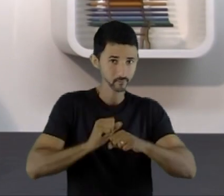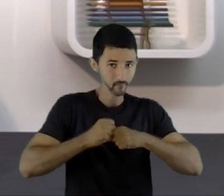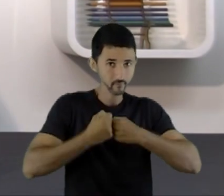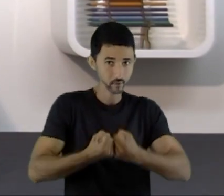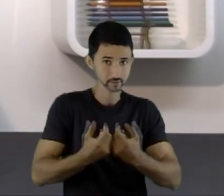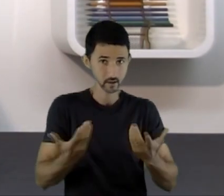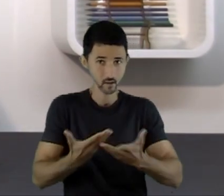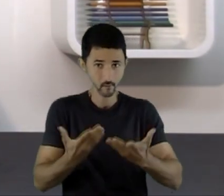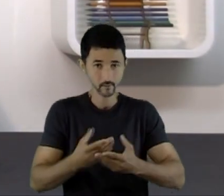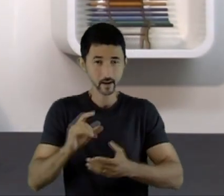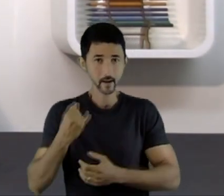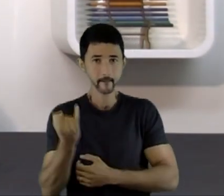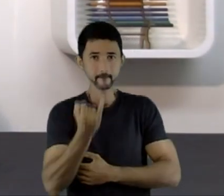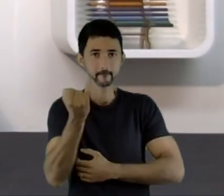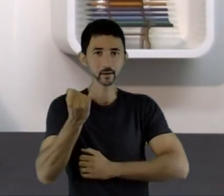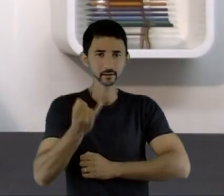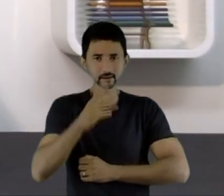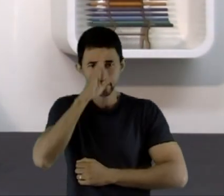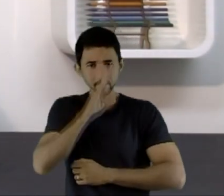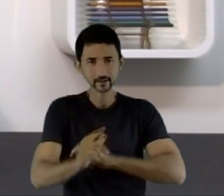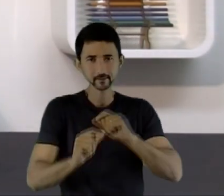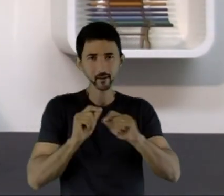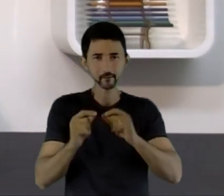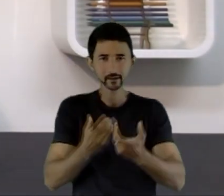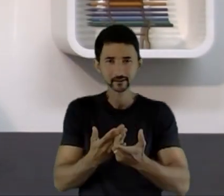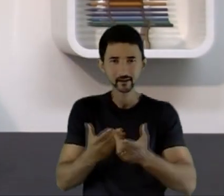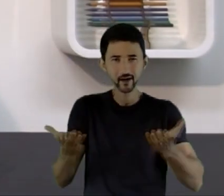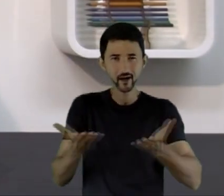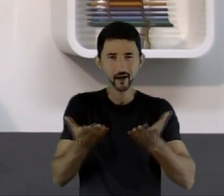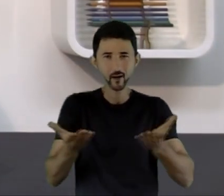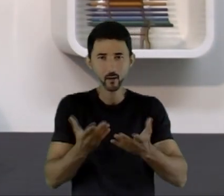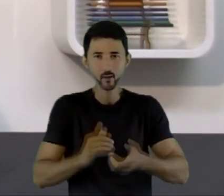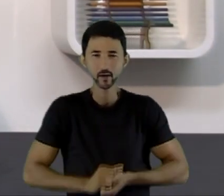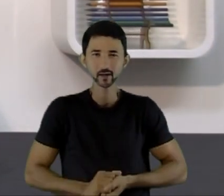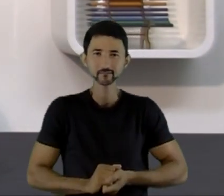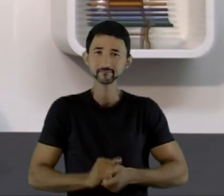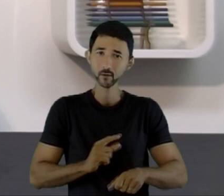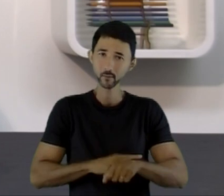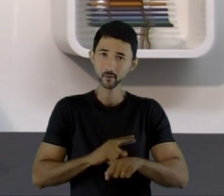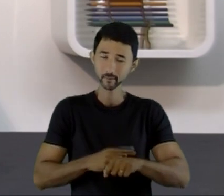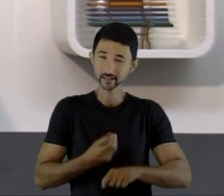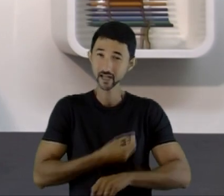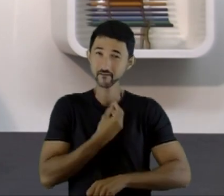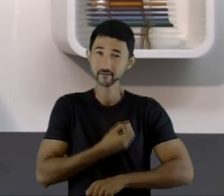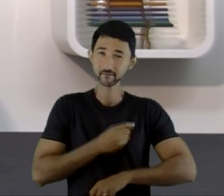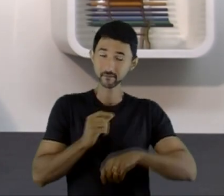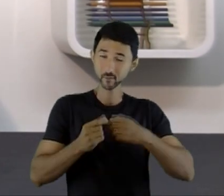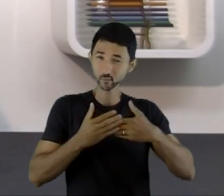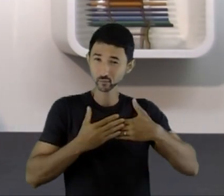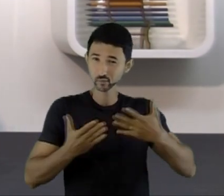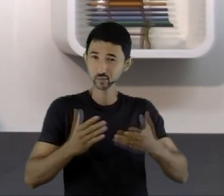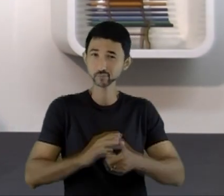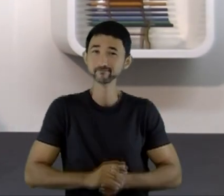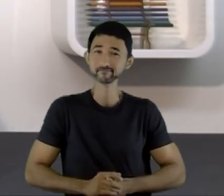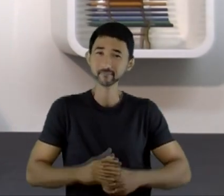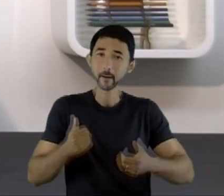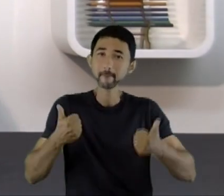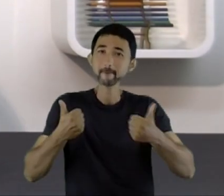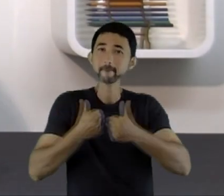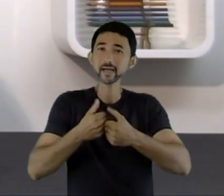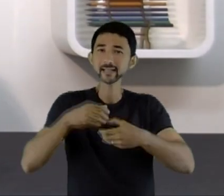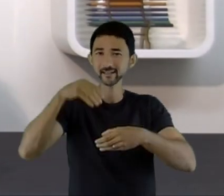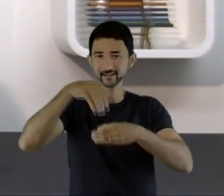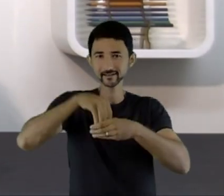você algo que é muito importante, principalmente por causa do momento que nós estamos vivendo, que é um período perto das